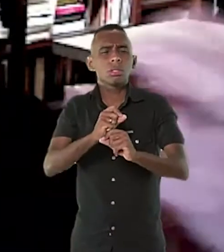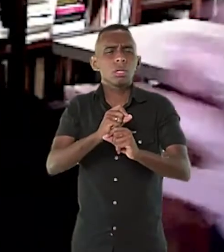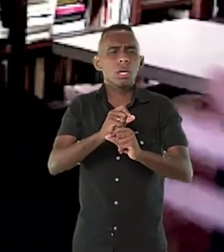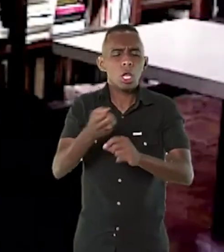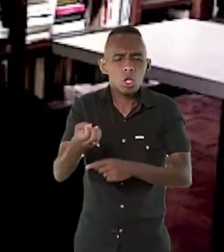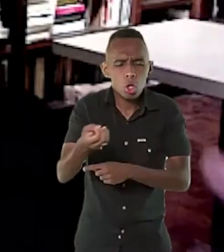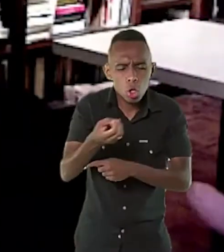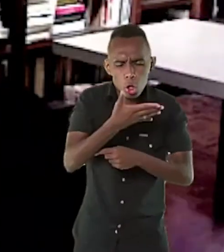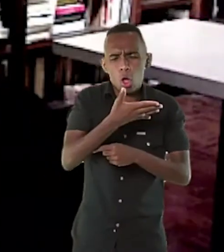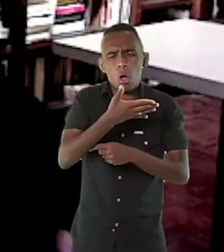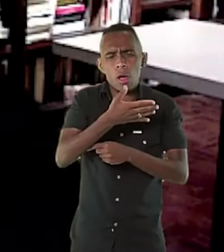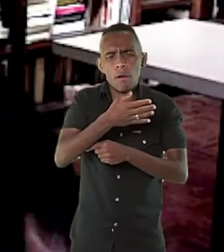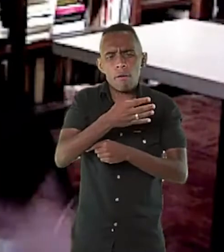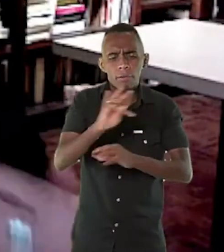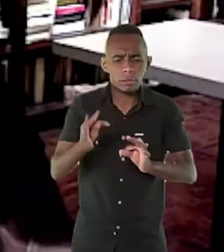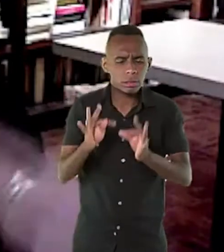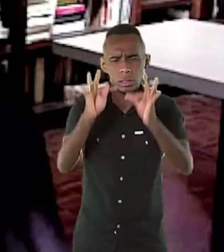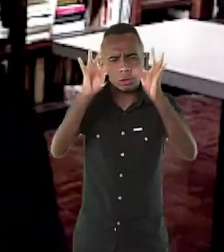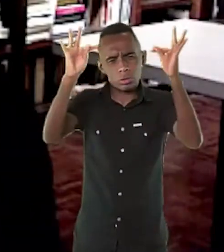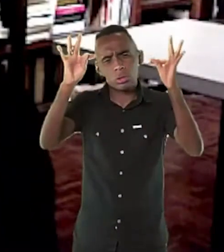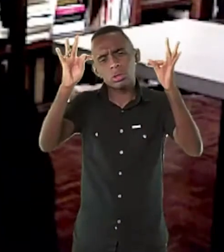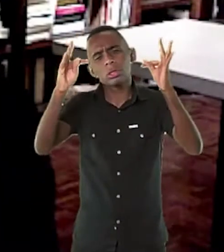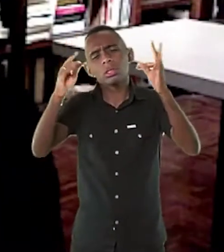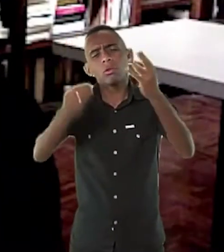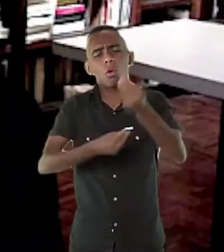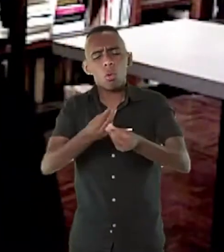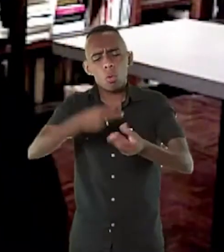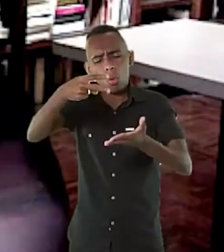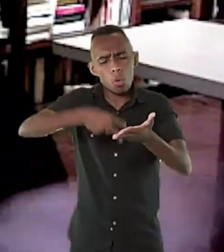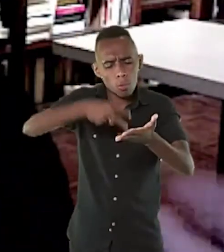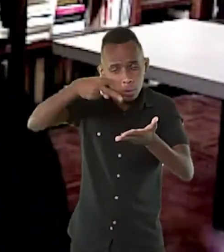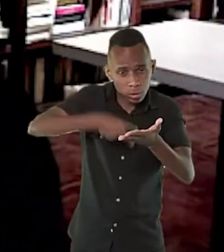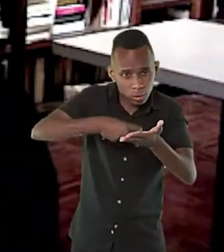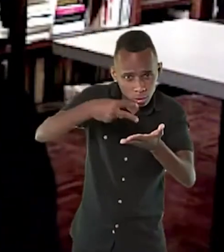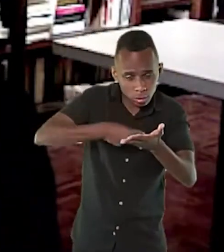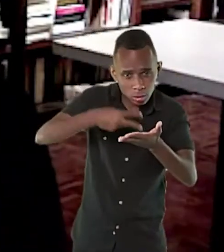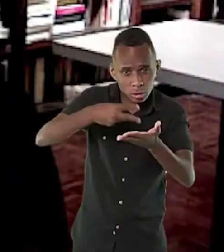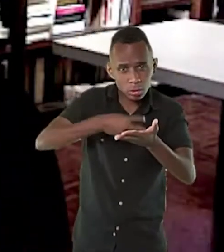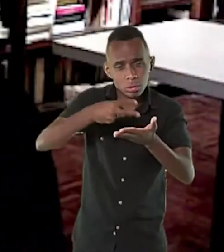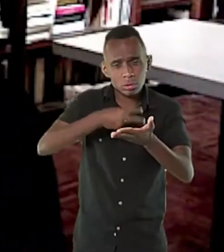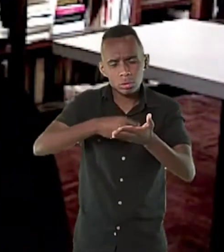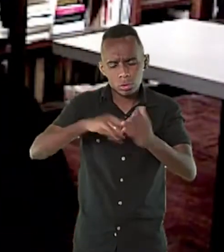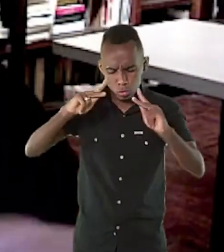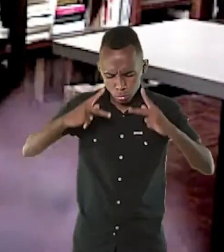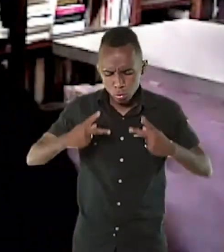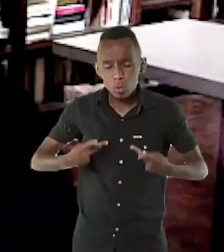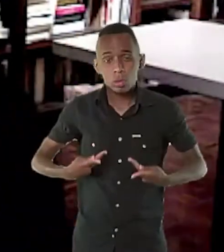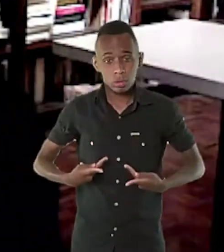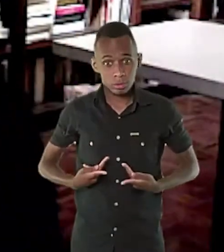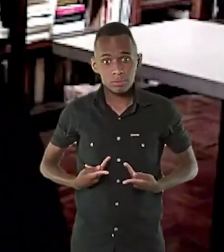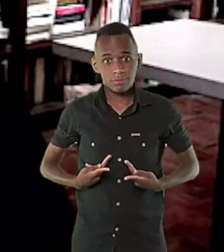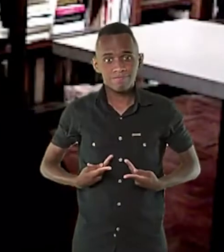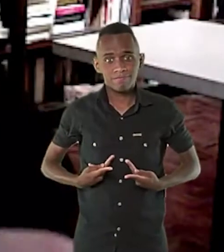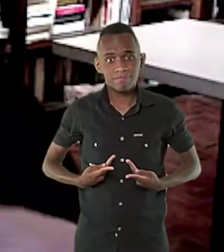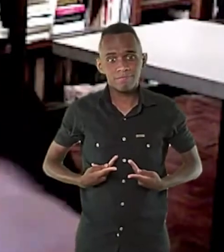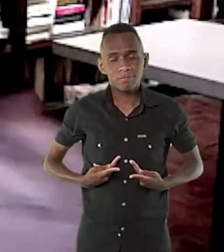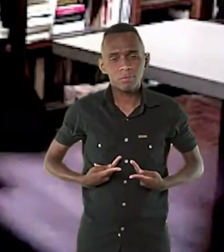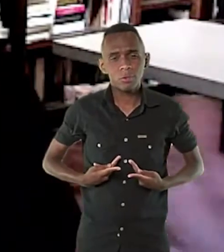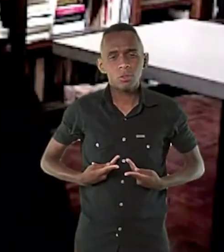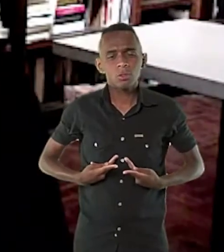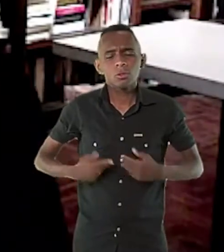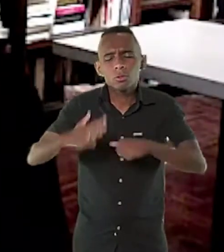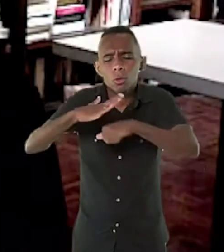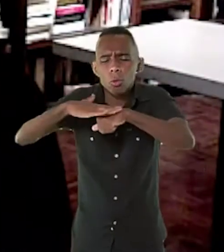biotecnologias, os sistemas de leitura da fisiologia dos corpos, os